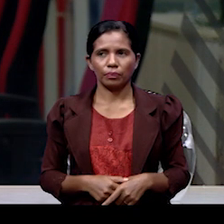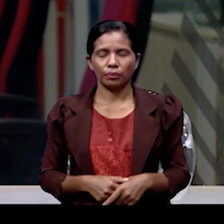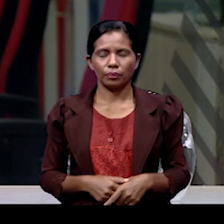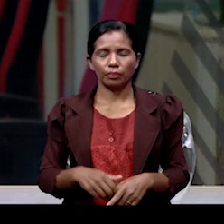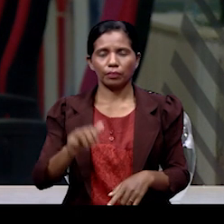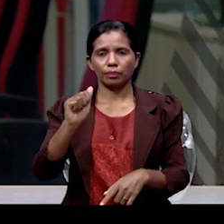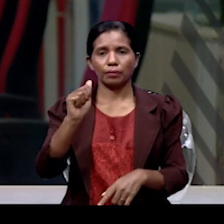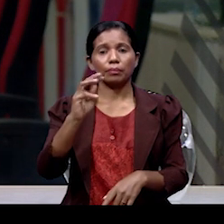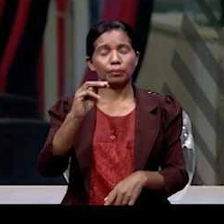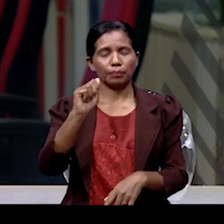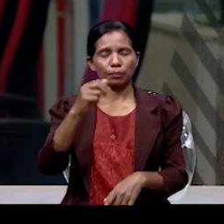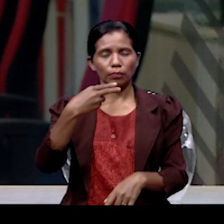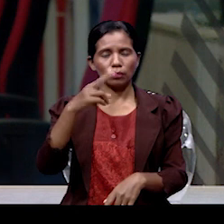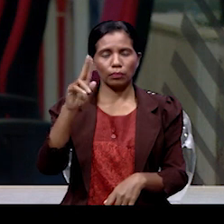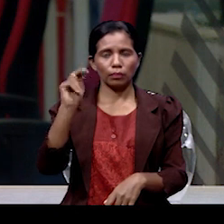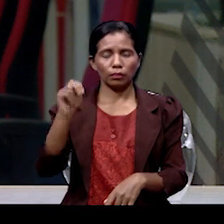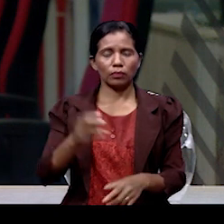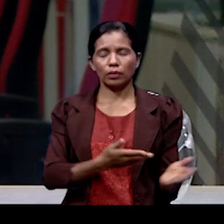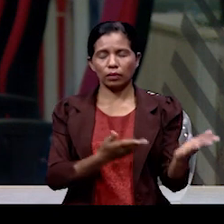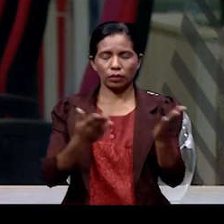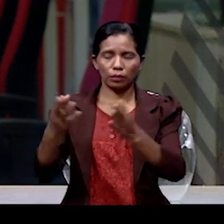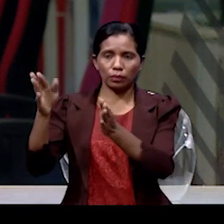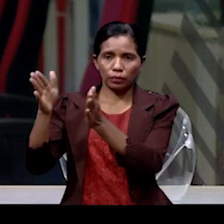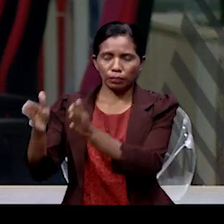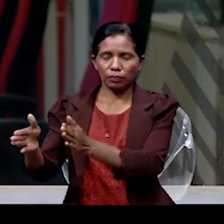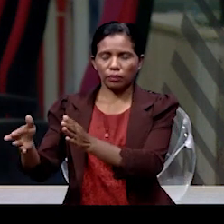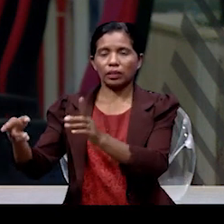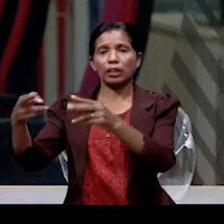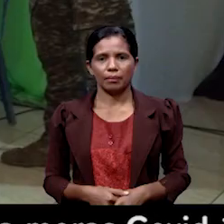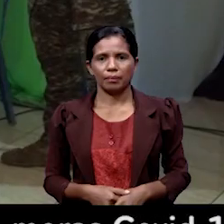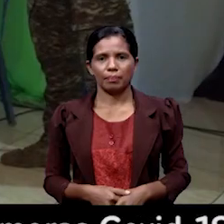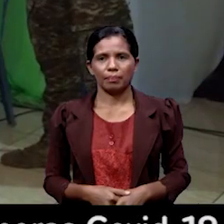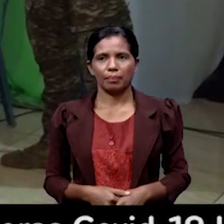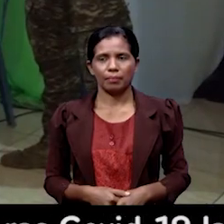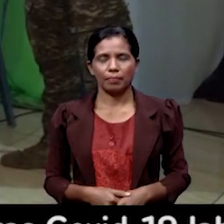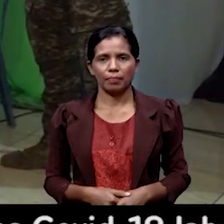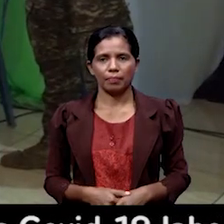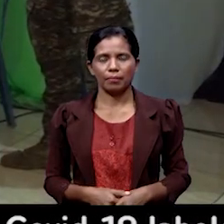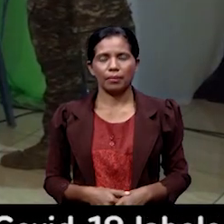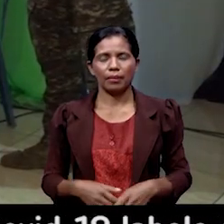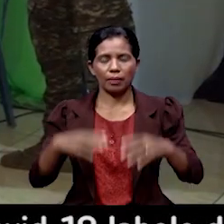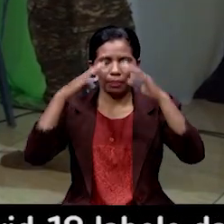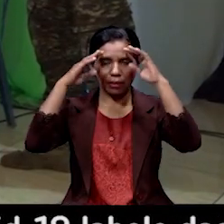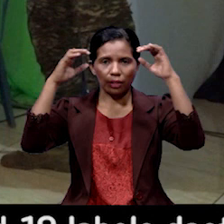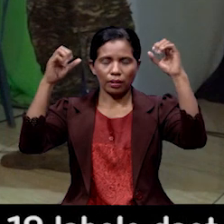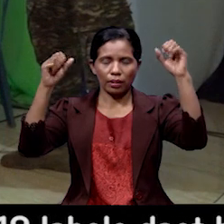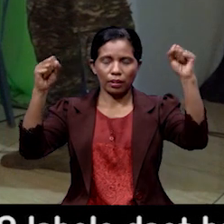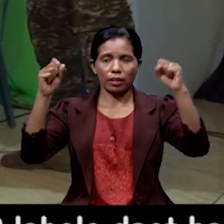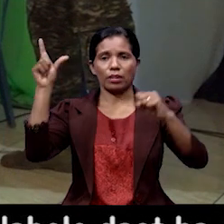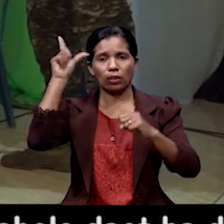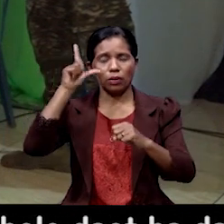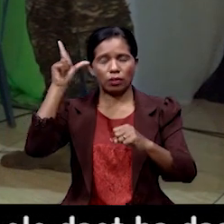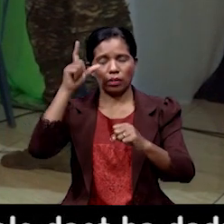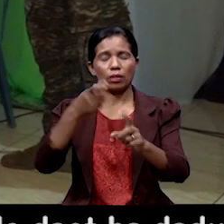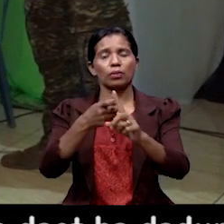Mahono Bulerek Karathayano se hakoi iha Semitério Espesiál. Presidente Repúblika Francisco Guterres Luolo li